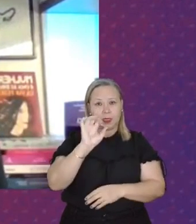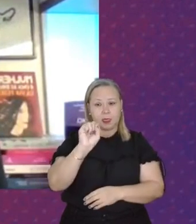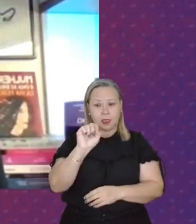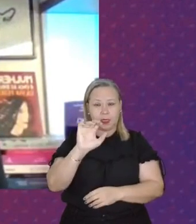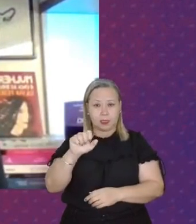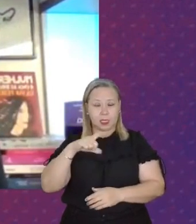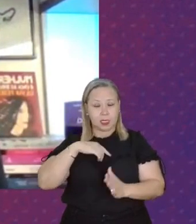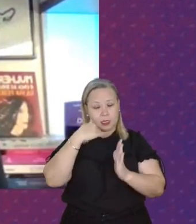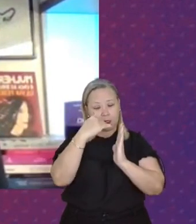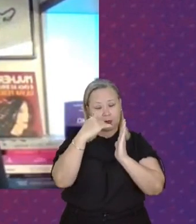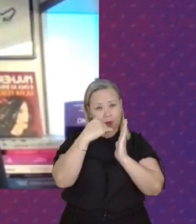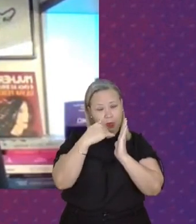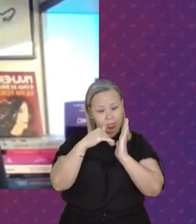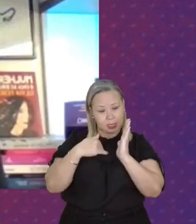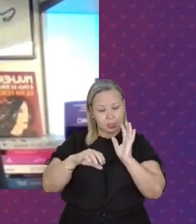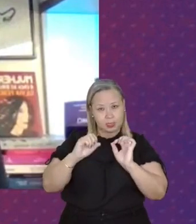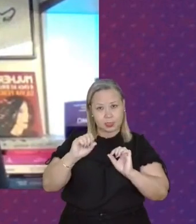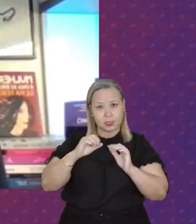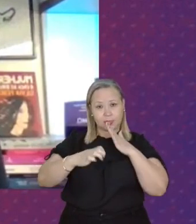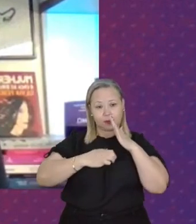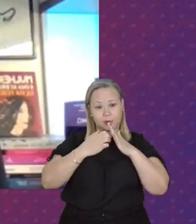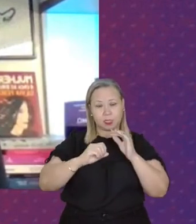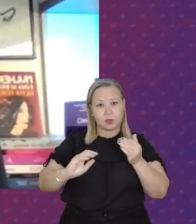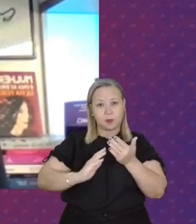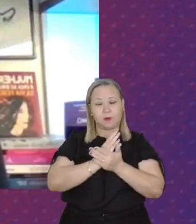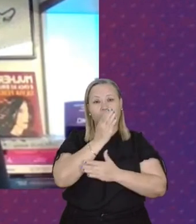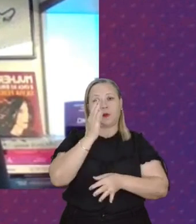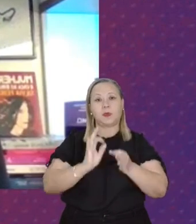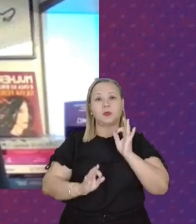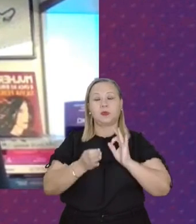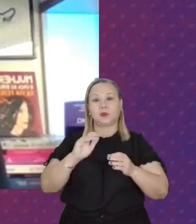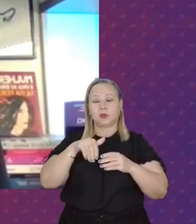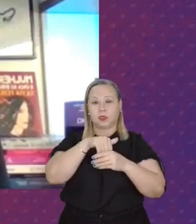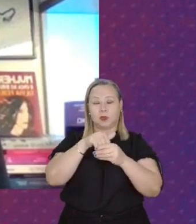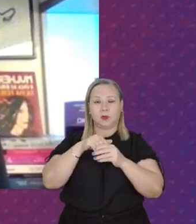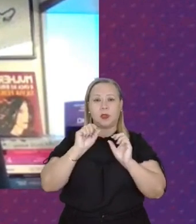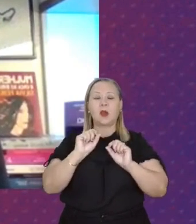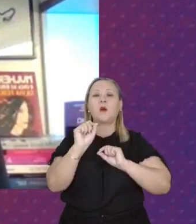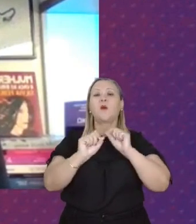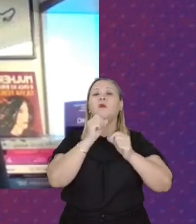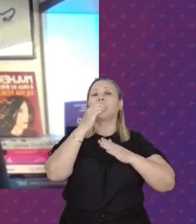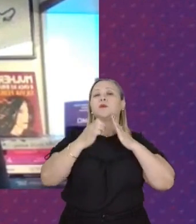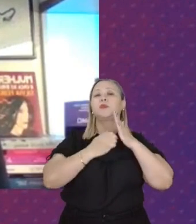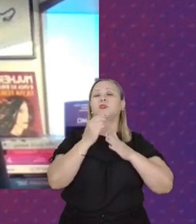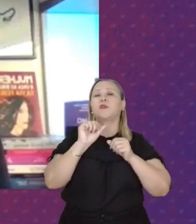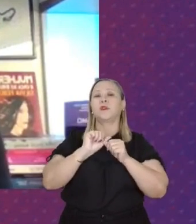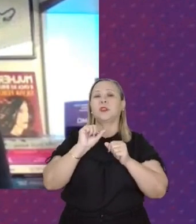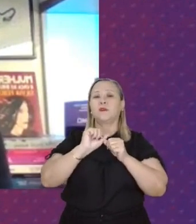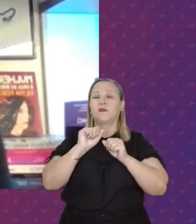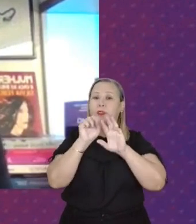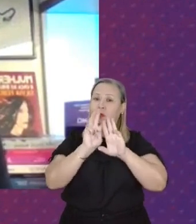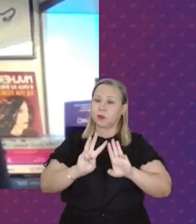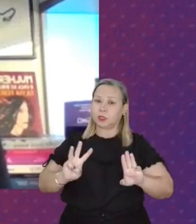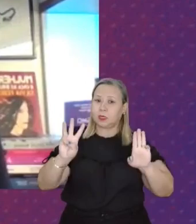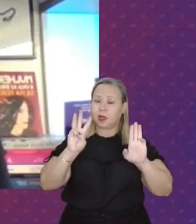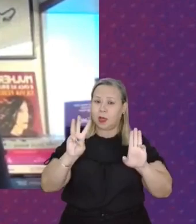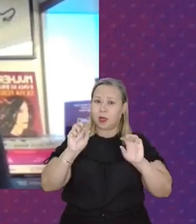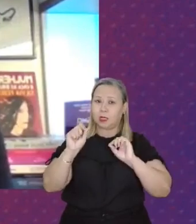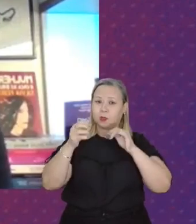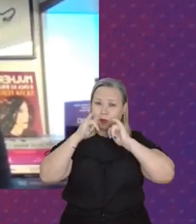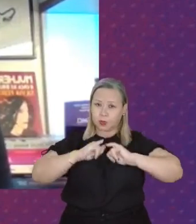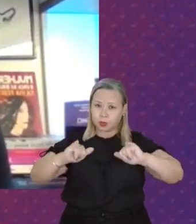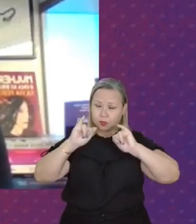das empresas que estão aprovadas pela Justiça Eleitoral. O que essas empresas vão fazer? Elas vão fazer um site, elas vão divulgar